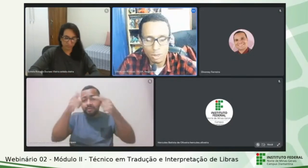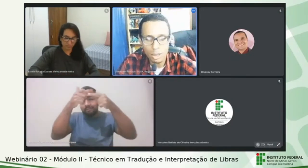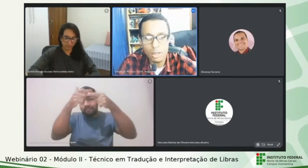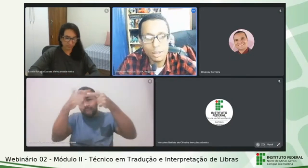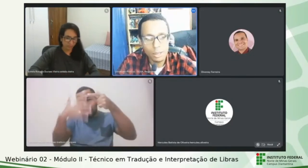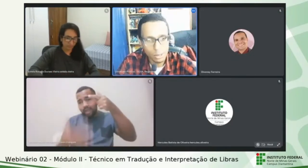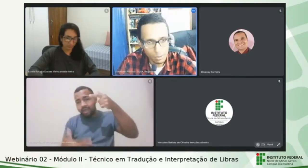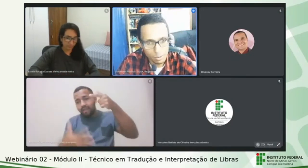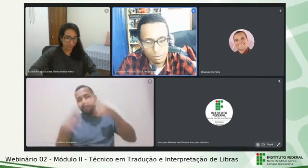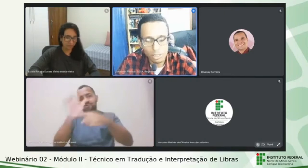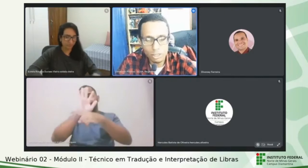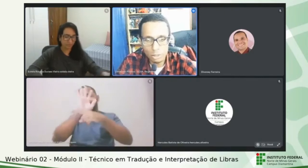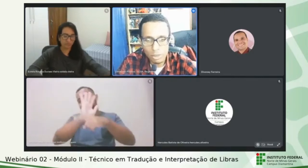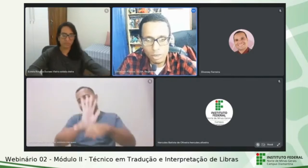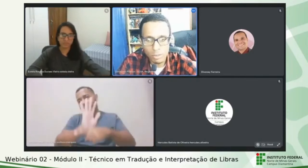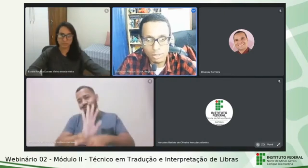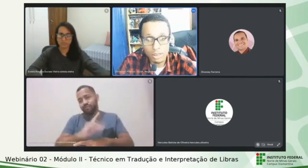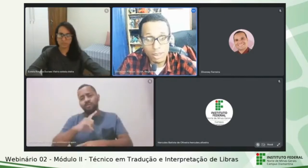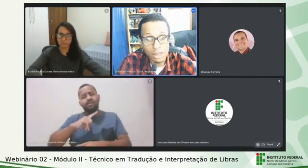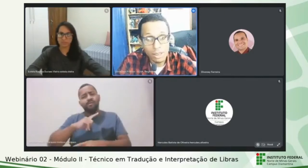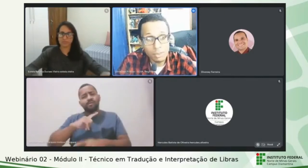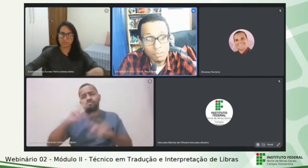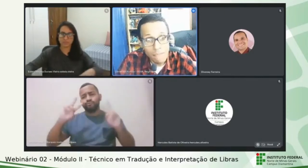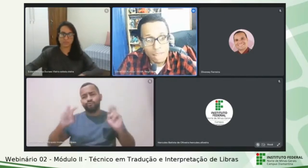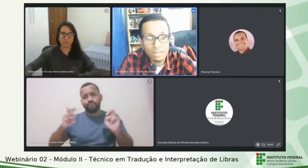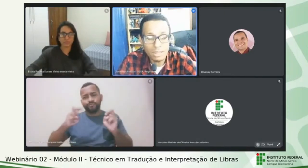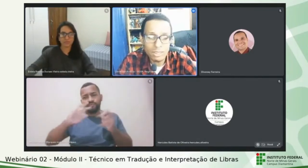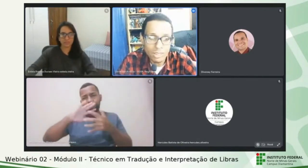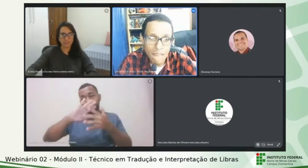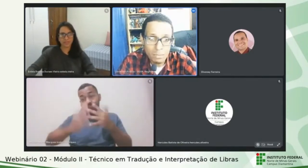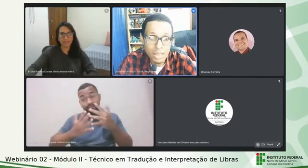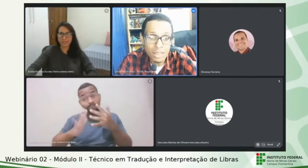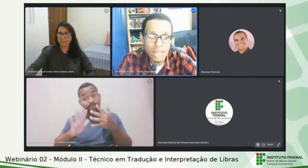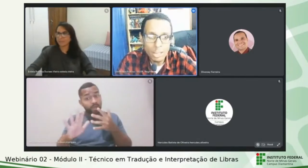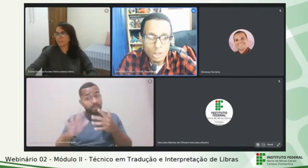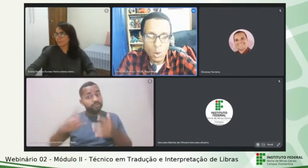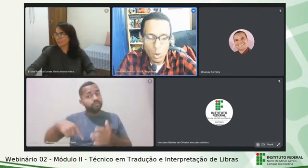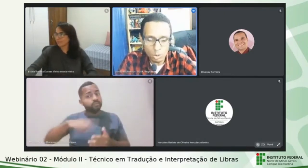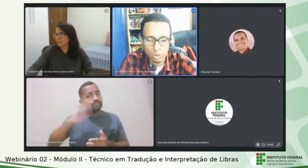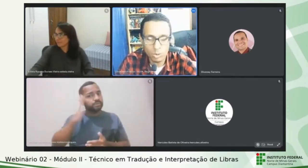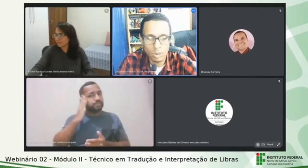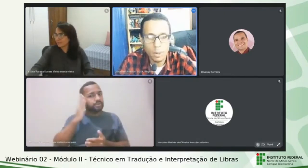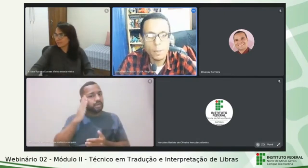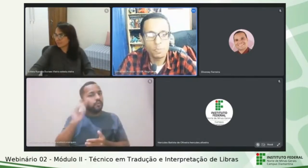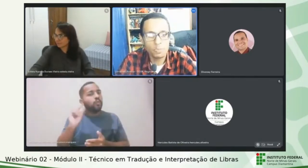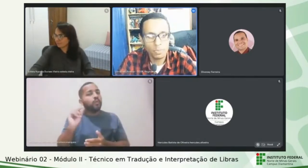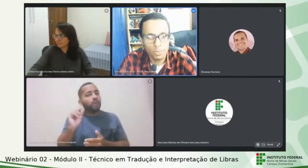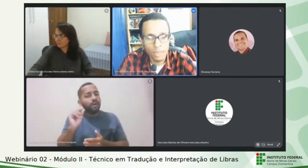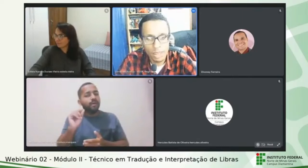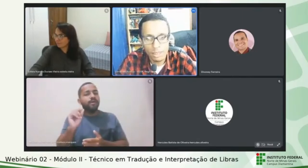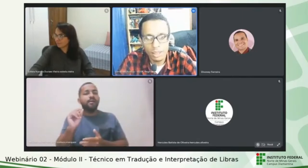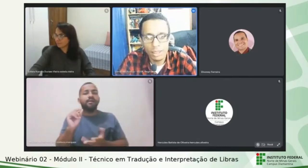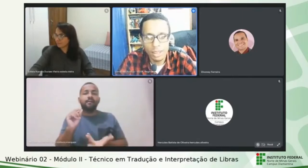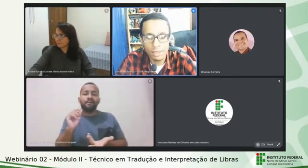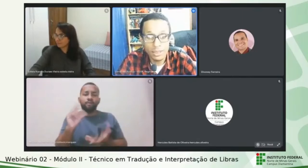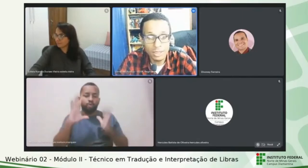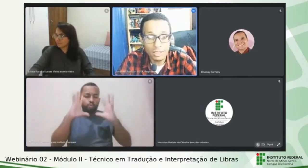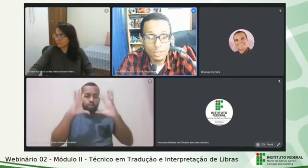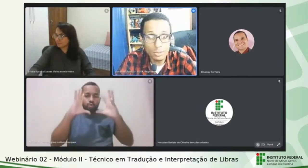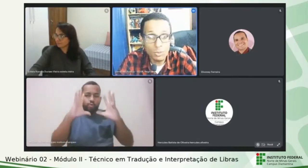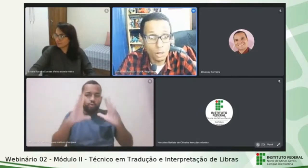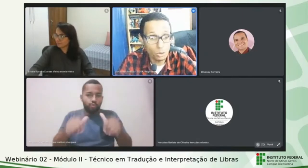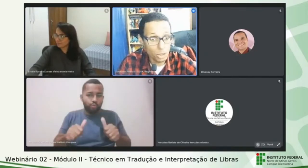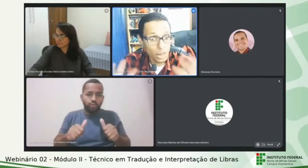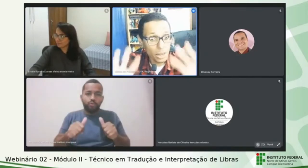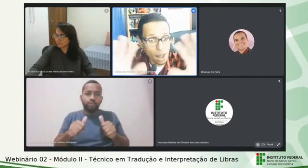vídeos falando sobre Libras. Mas a gente sabe que nem todos, né, falando assim